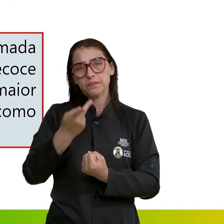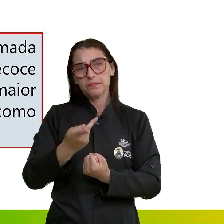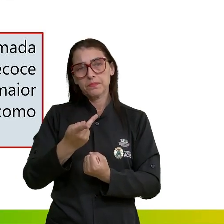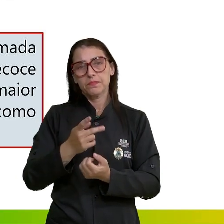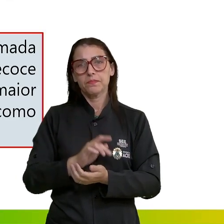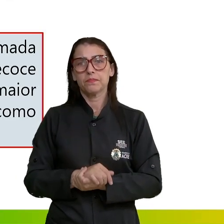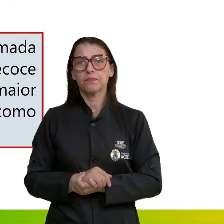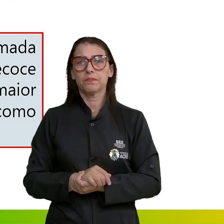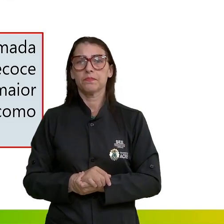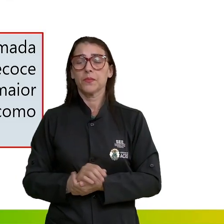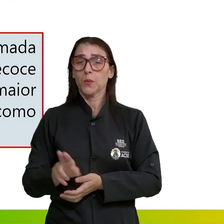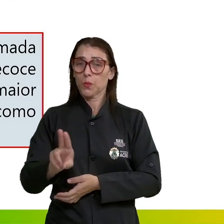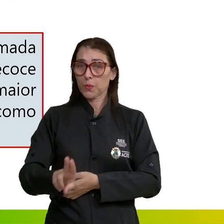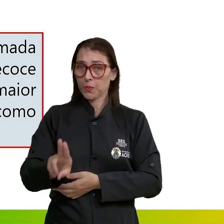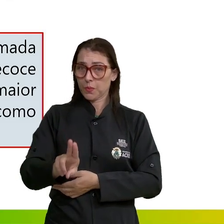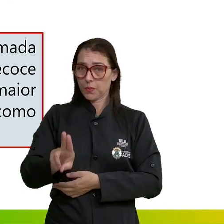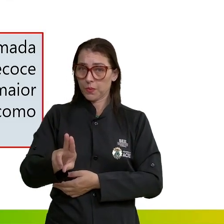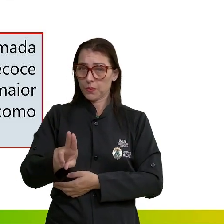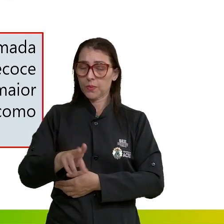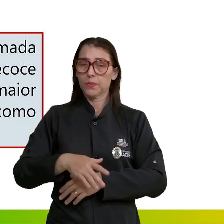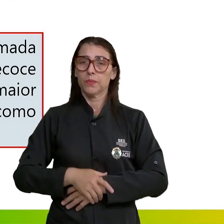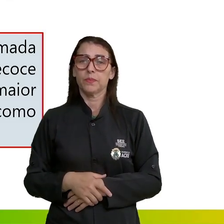de consumo, tá?